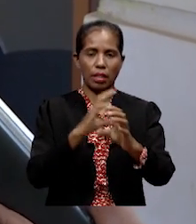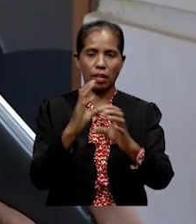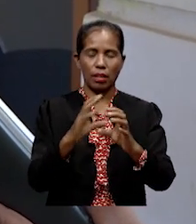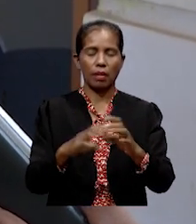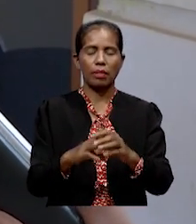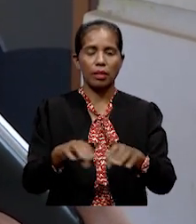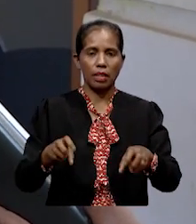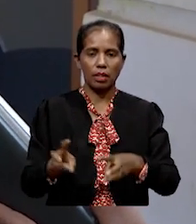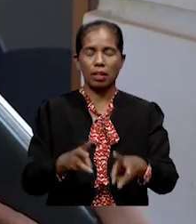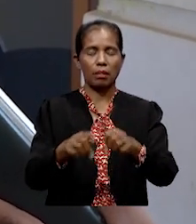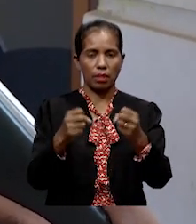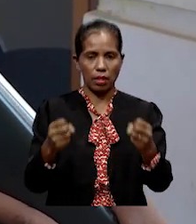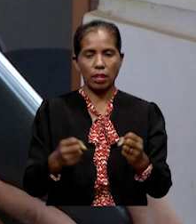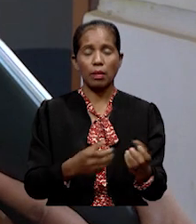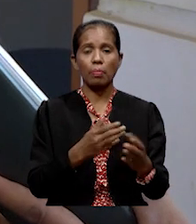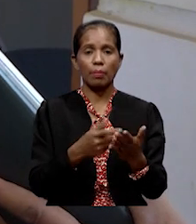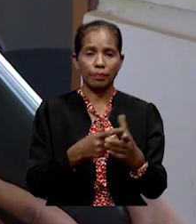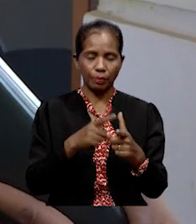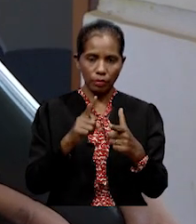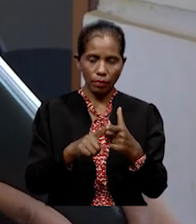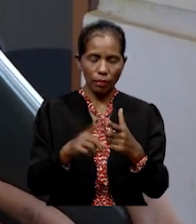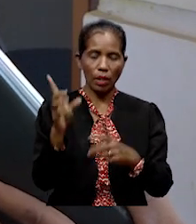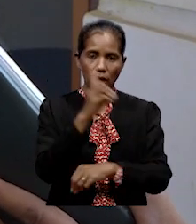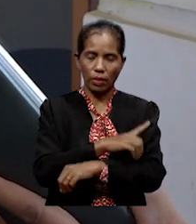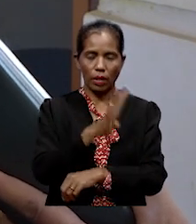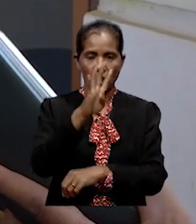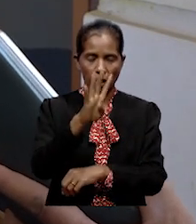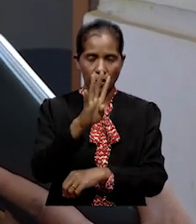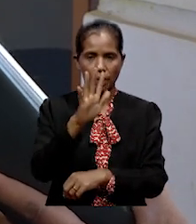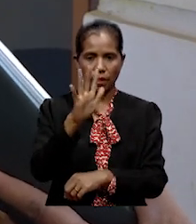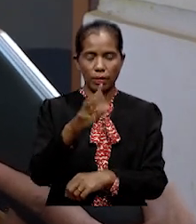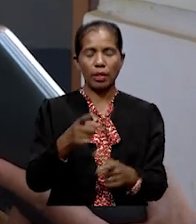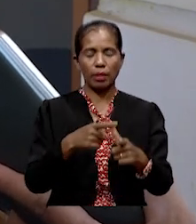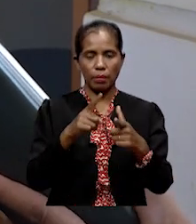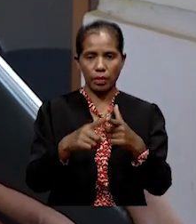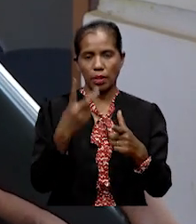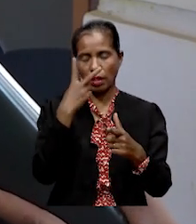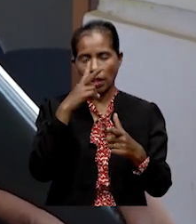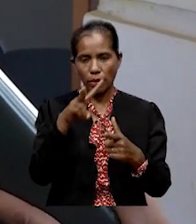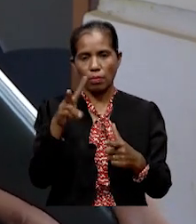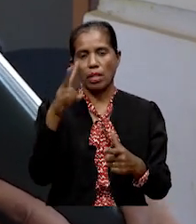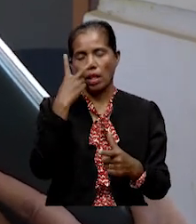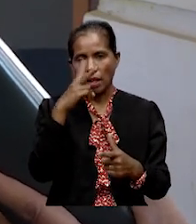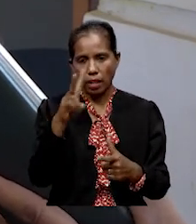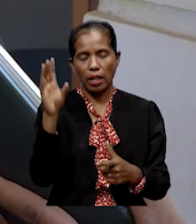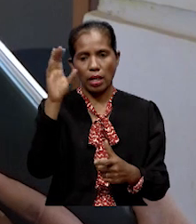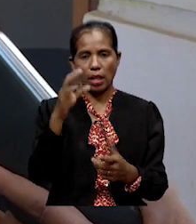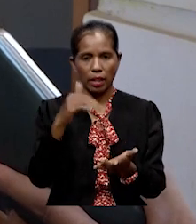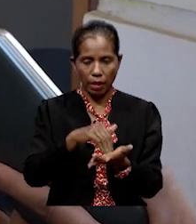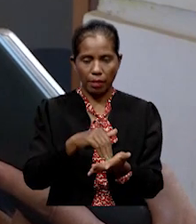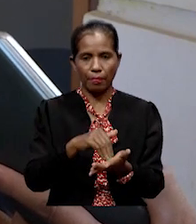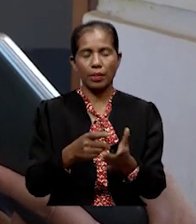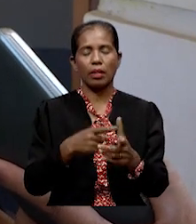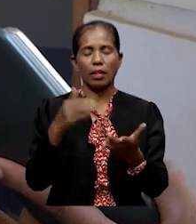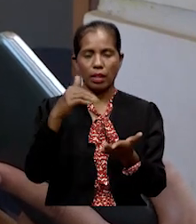hena ba ili boletim de votos si hela lor hat lima depois si hala fila fala aktivar estuir mai maka halo verificação ia verificação ne ba dali